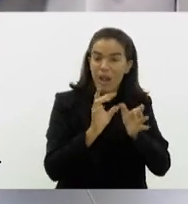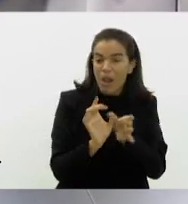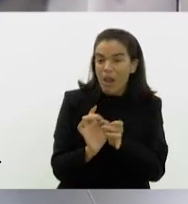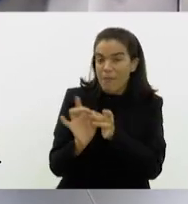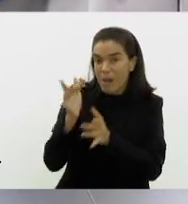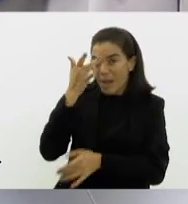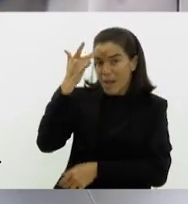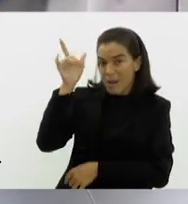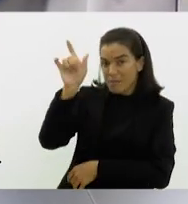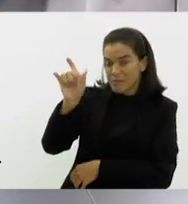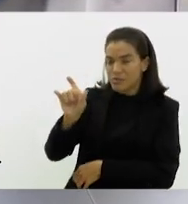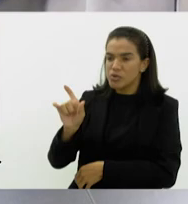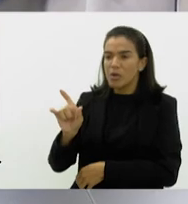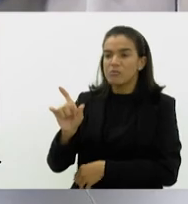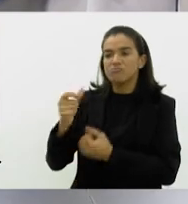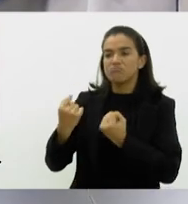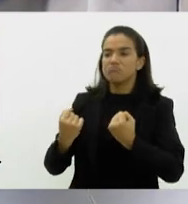indivíduo,